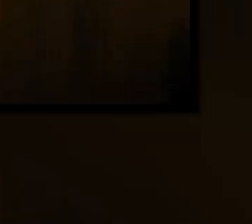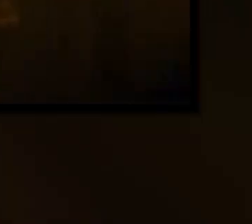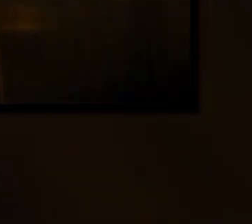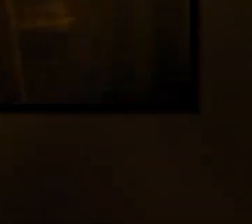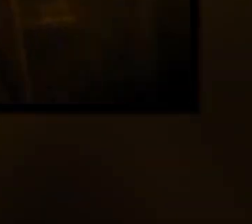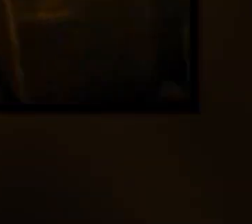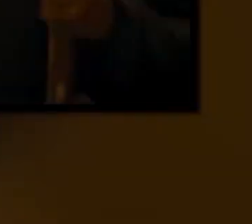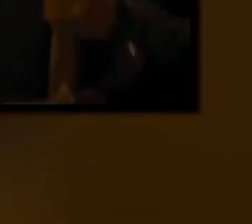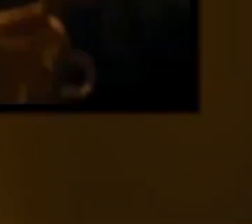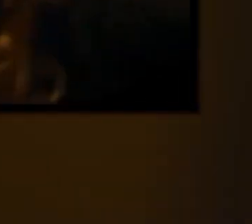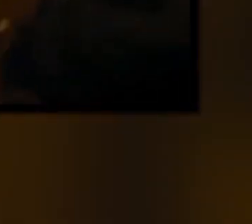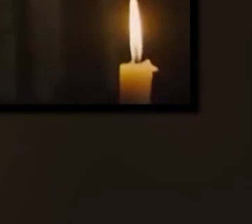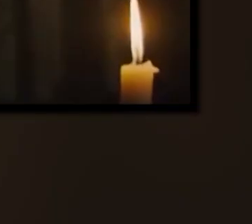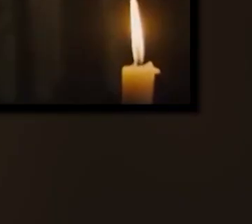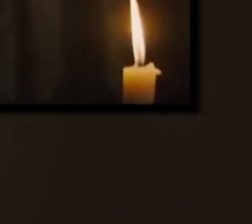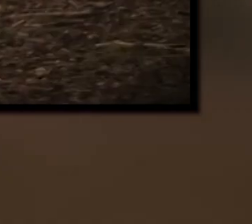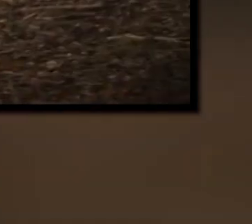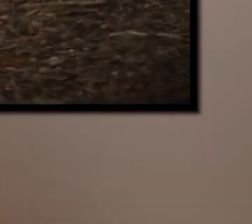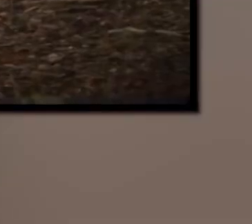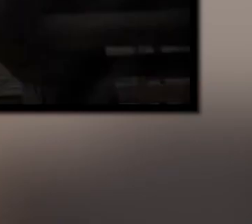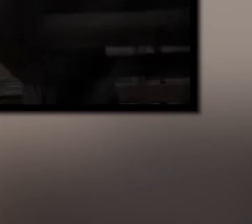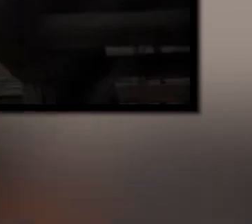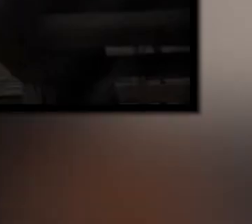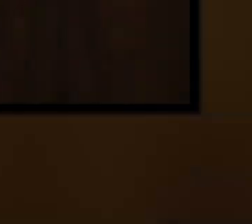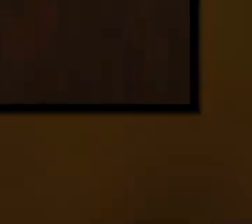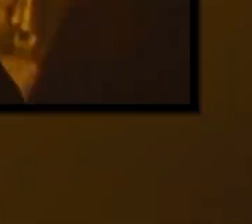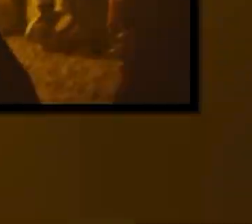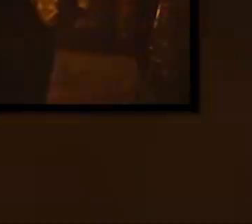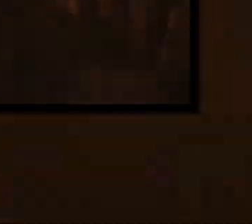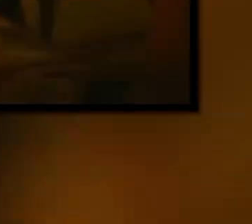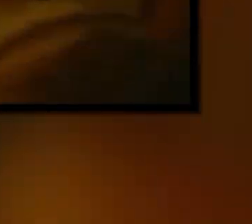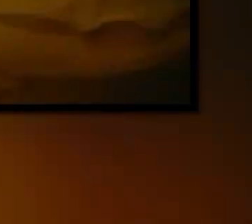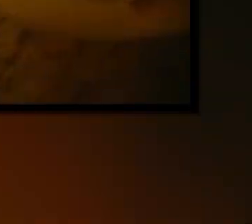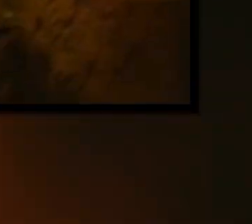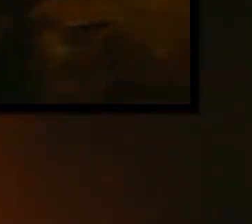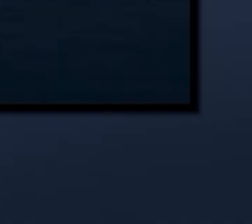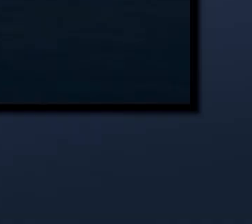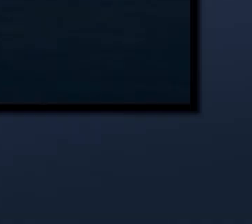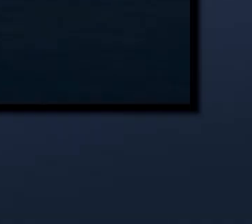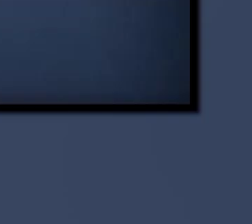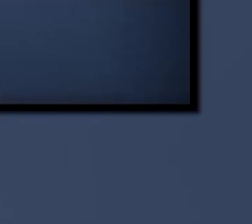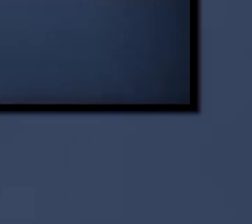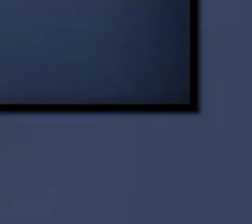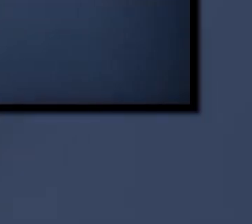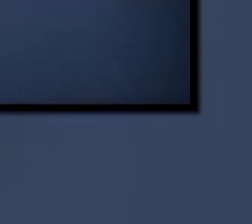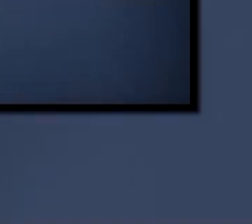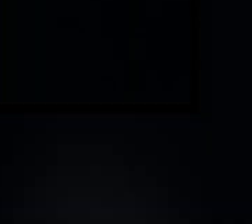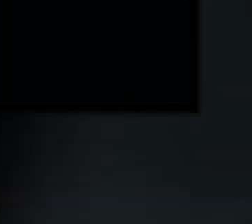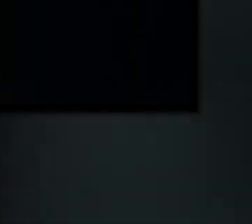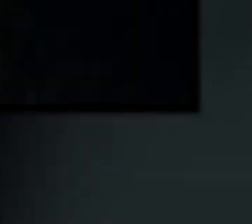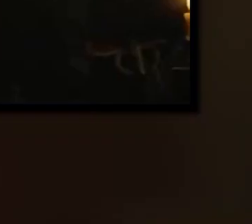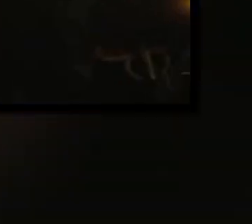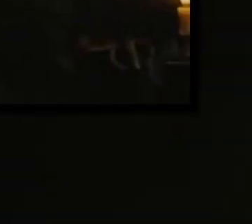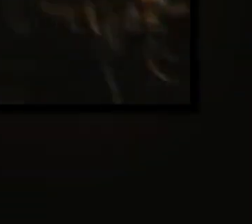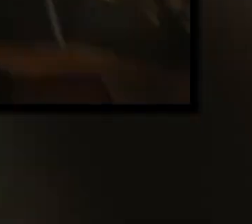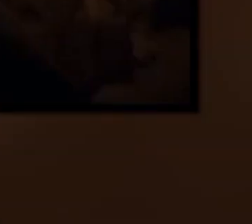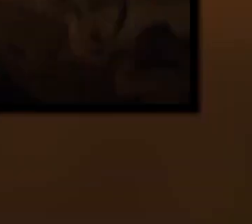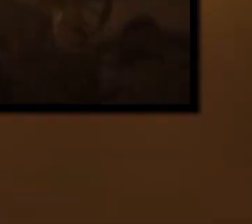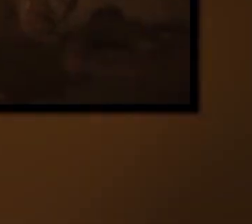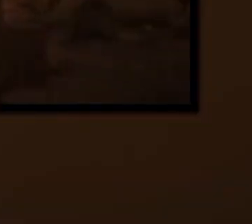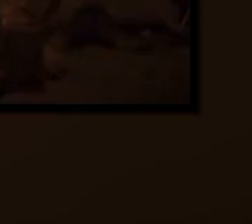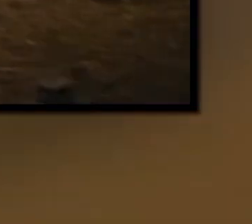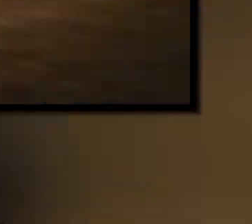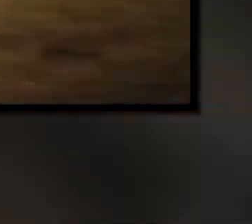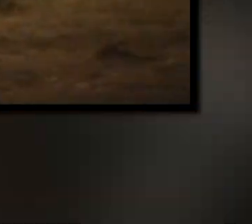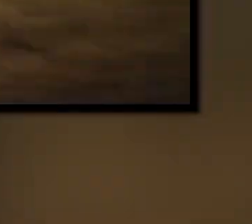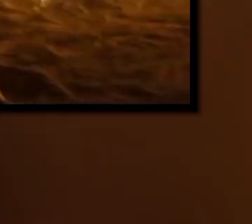estão fadados à morte. e os levam onde morrem os homens.